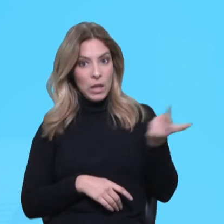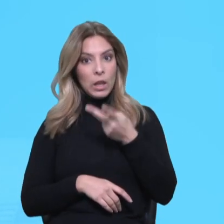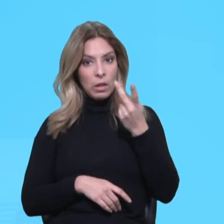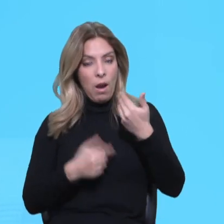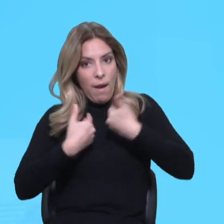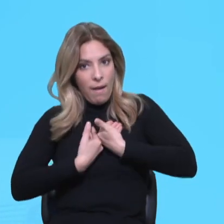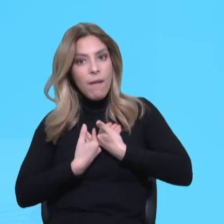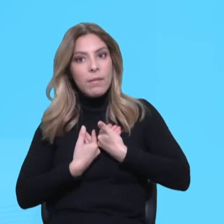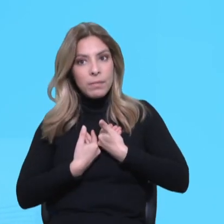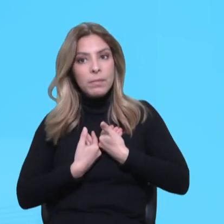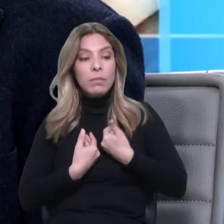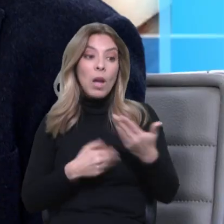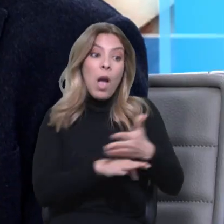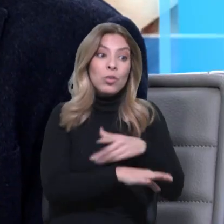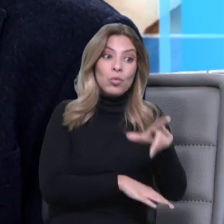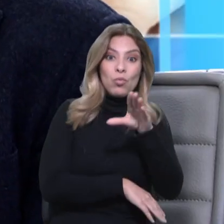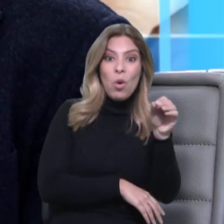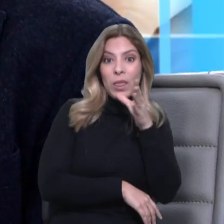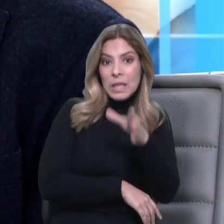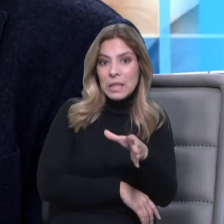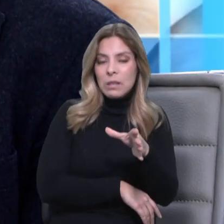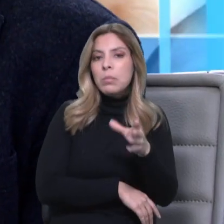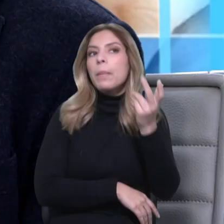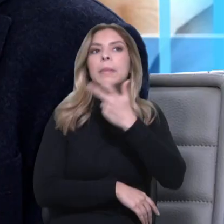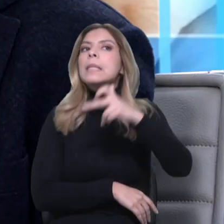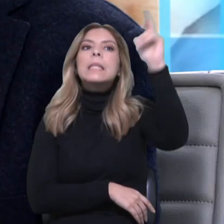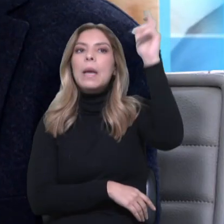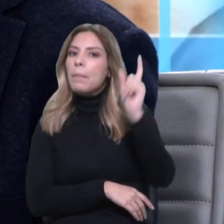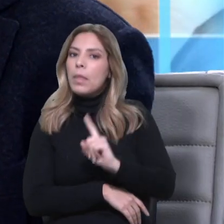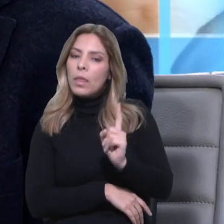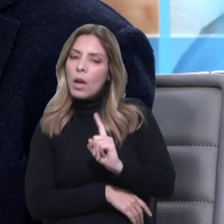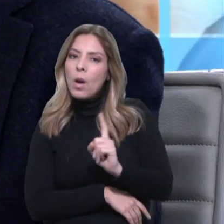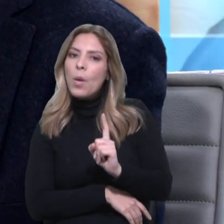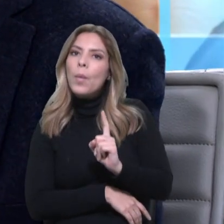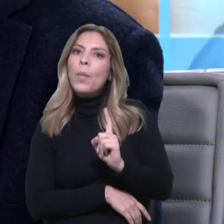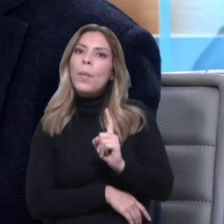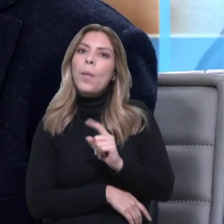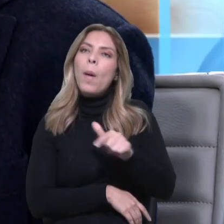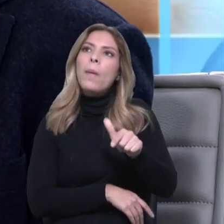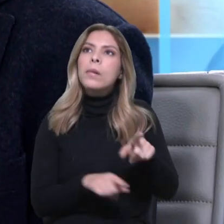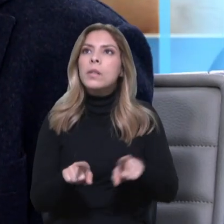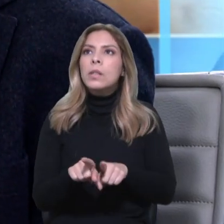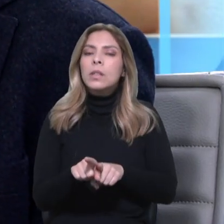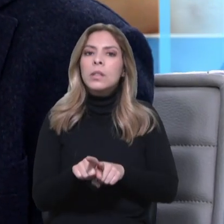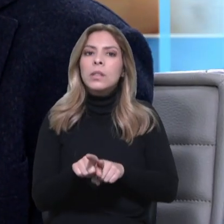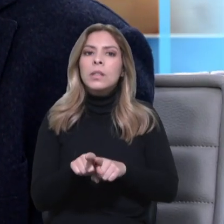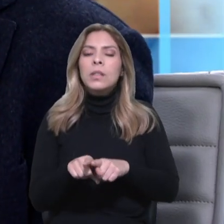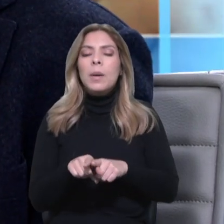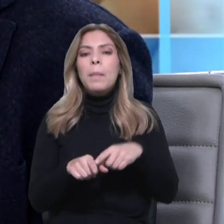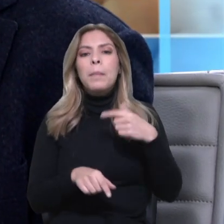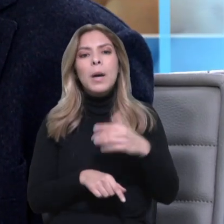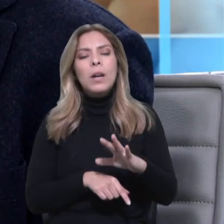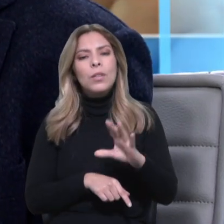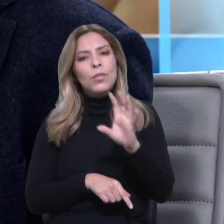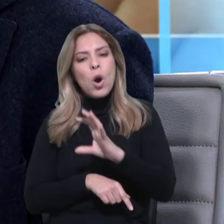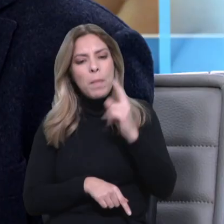o João, não é uma coisa para a eternidade, ou seja, não tem esta dimensão escatológica do fim dos tempos, mas é uma coisa para se viver